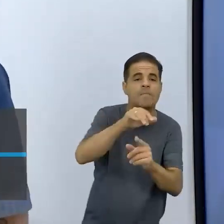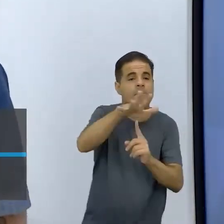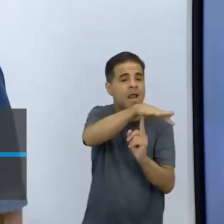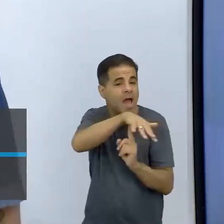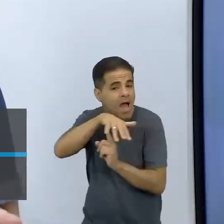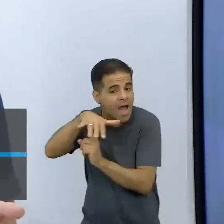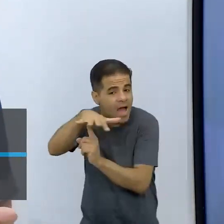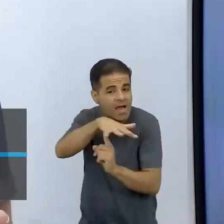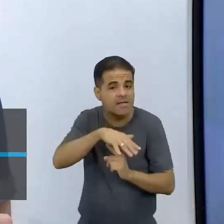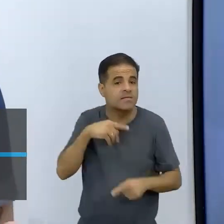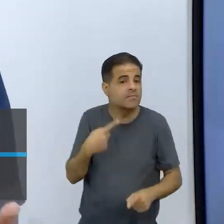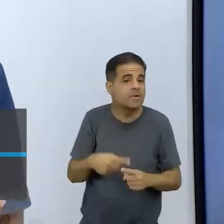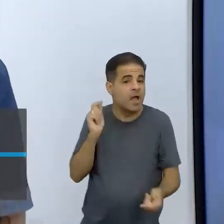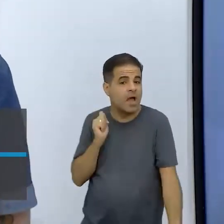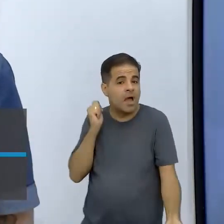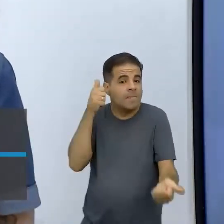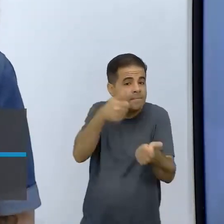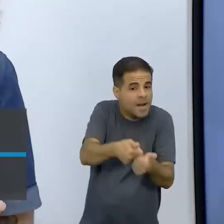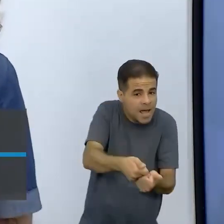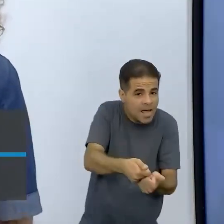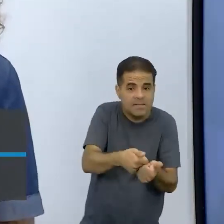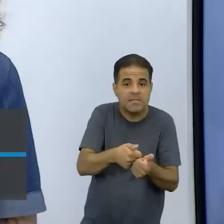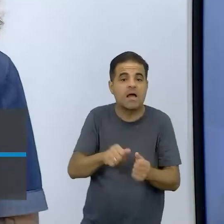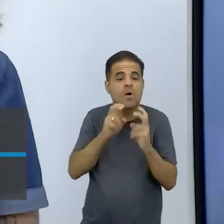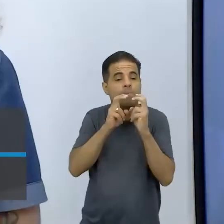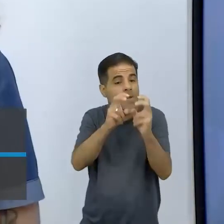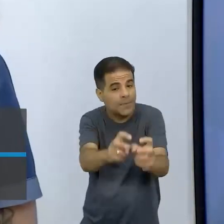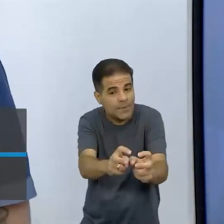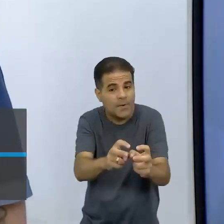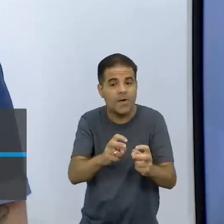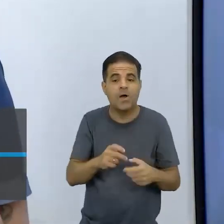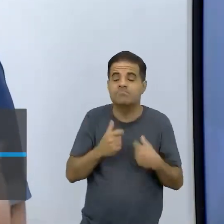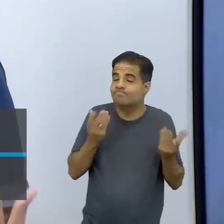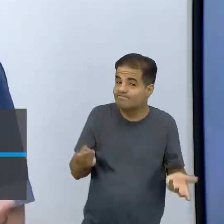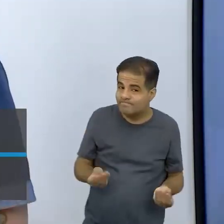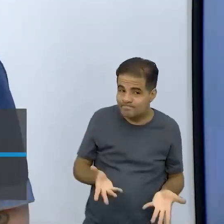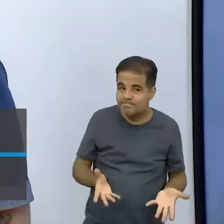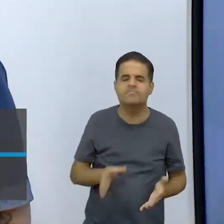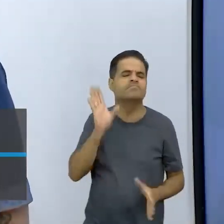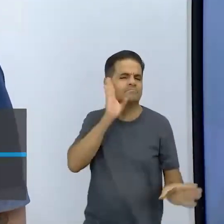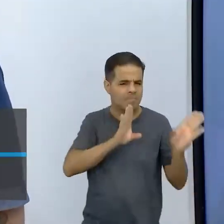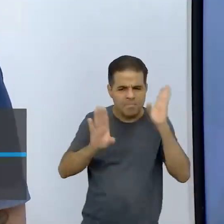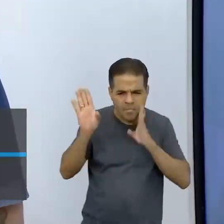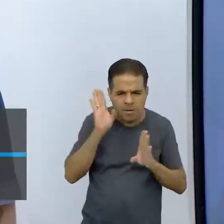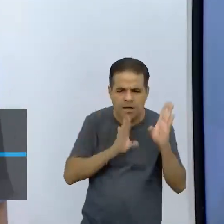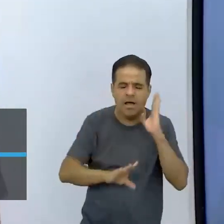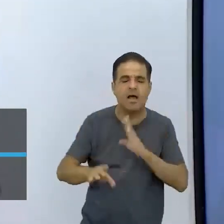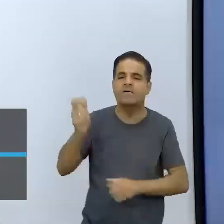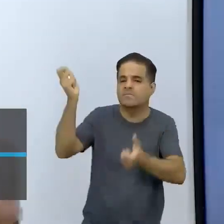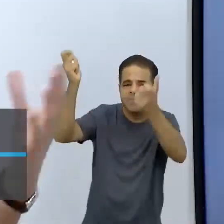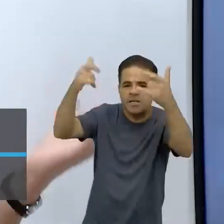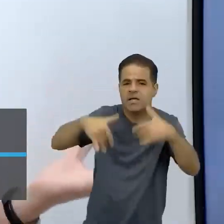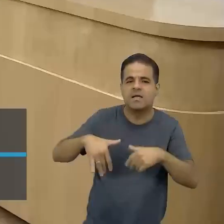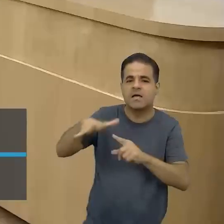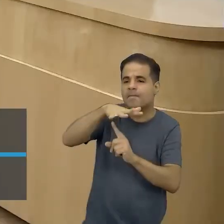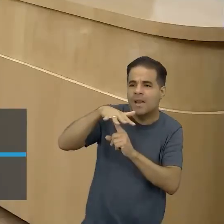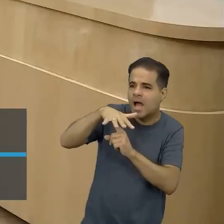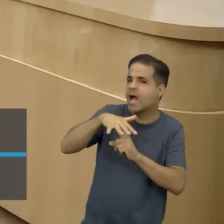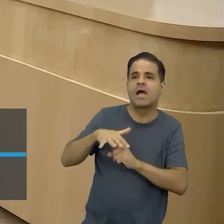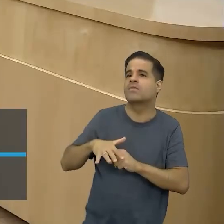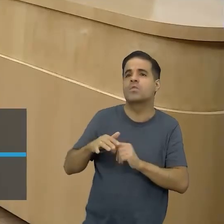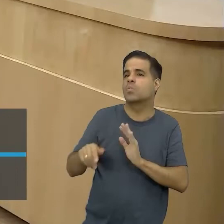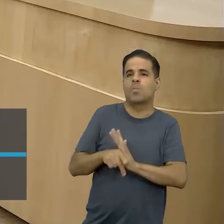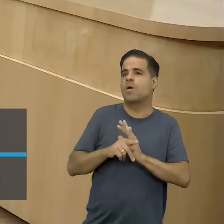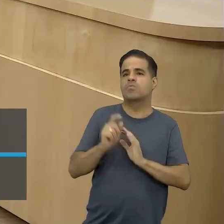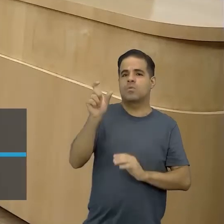praças? Por que está próximo ao metrô? Então, é bem legal isso. Quando ele diz, a praça não é de ninguém,